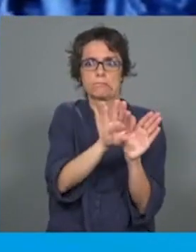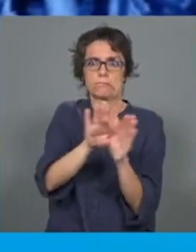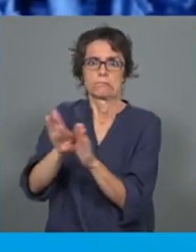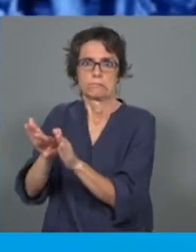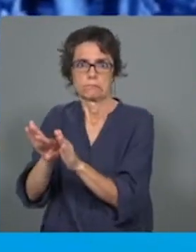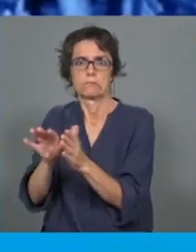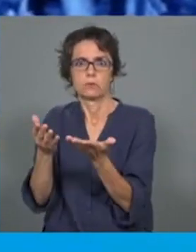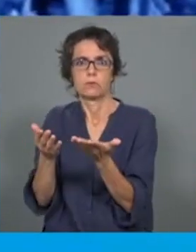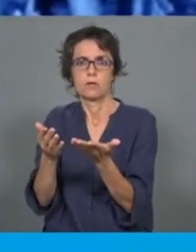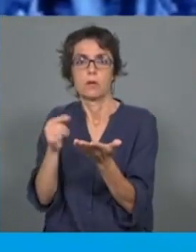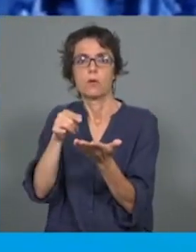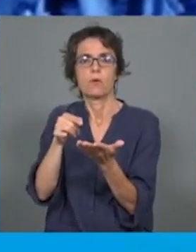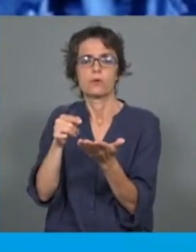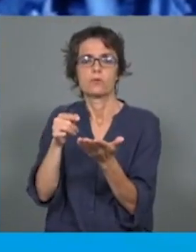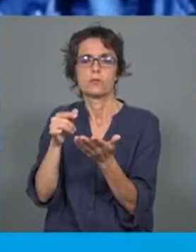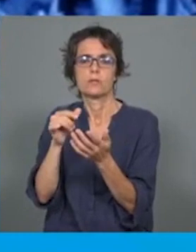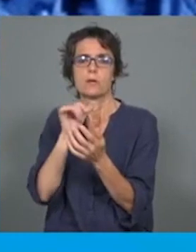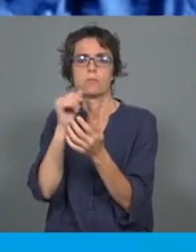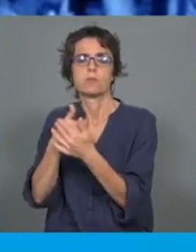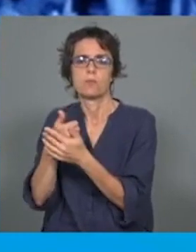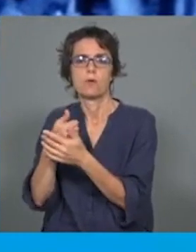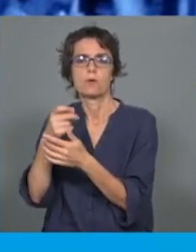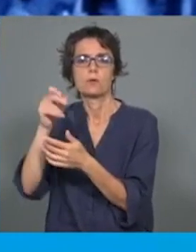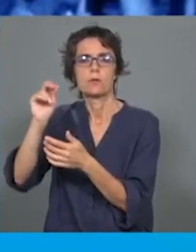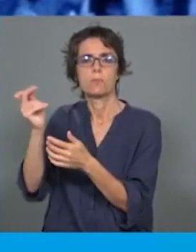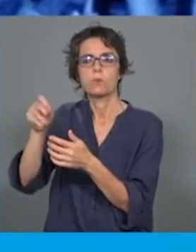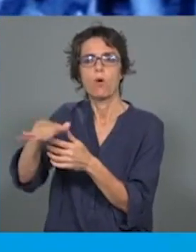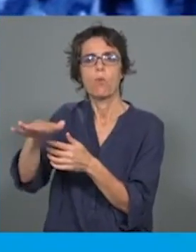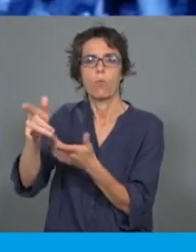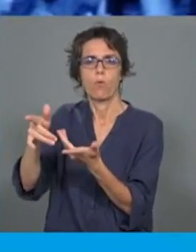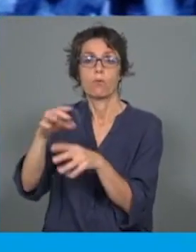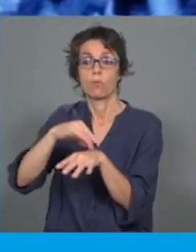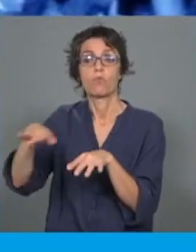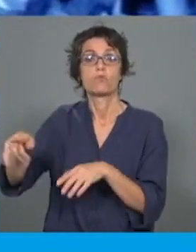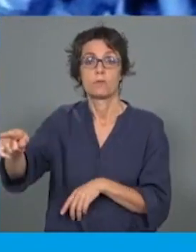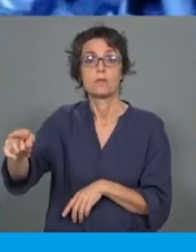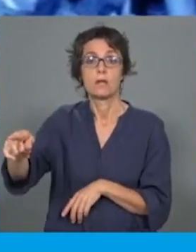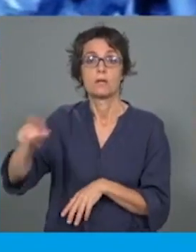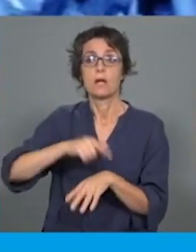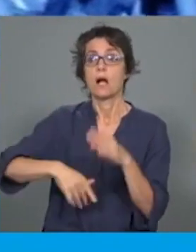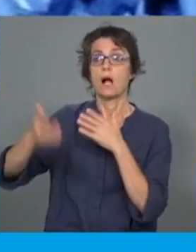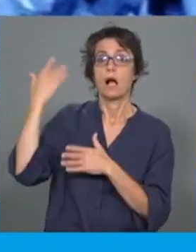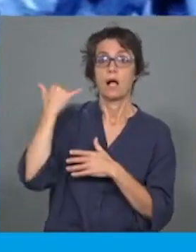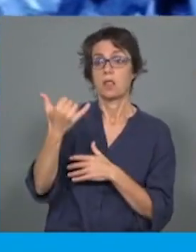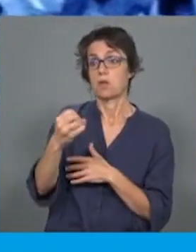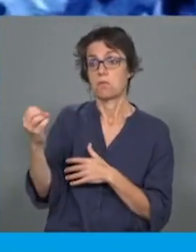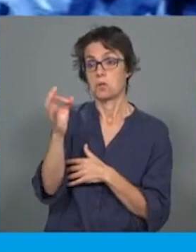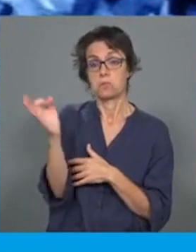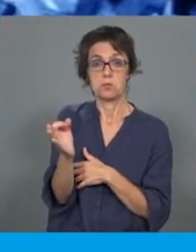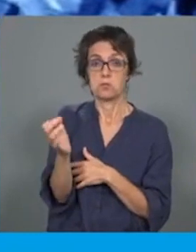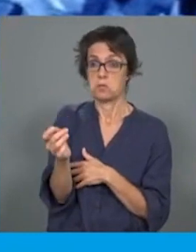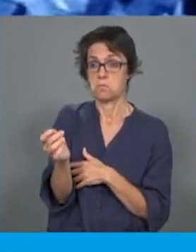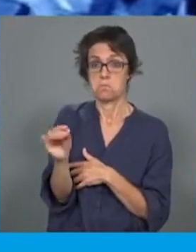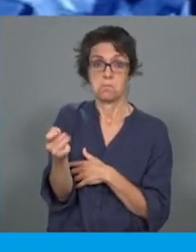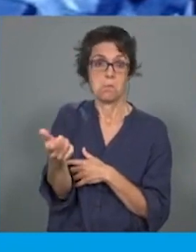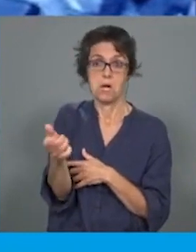lar. Hoje a morte, ela acontece praticamente nos hospitais. Na década de 80 teríamos, enfim, 20%, pouco mais, de casos a